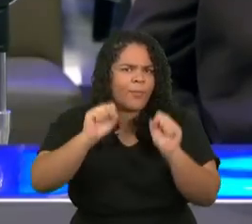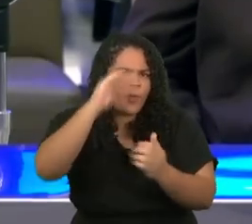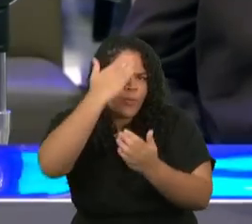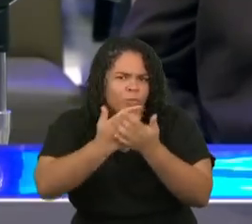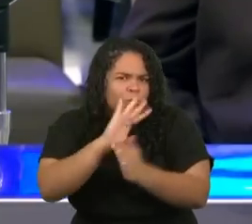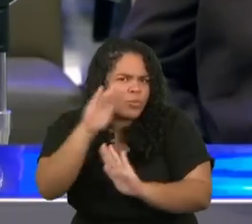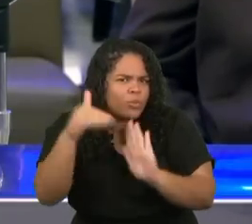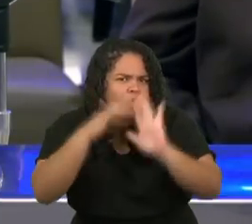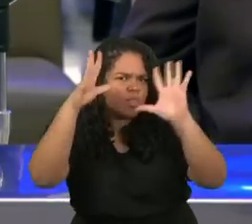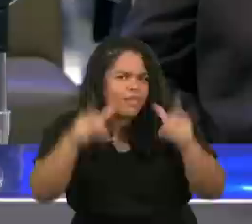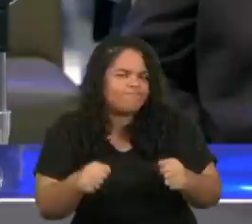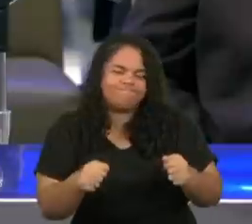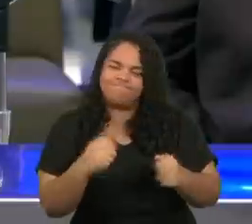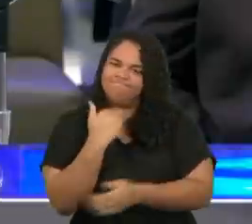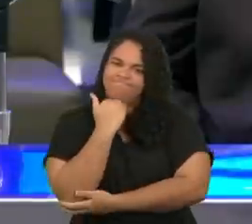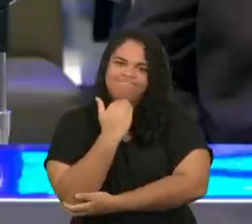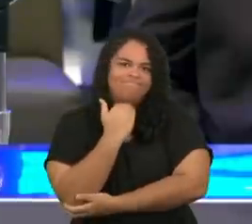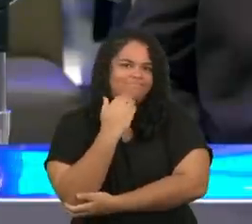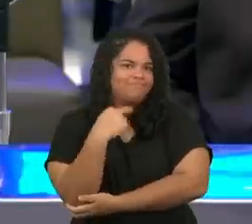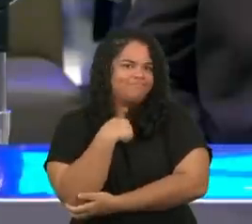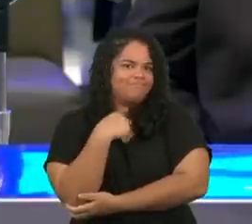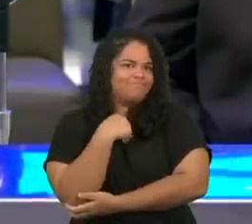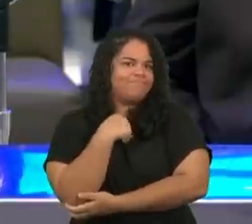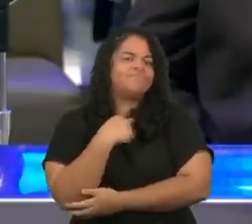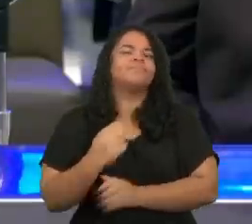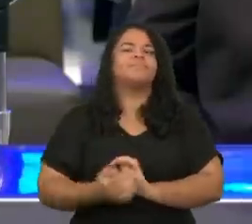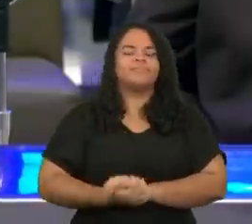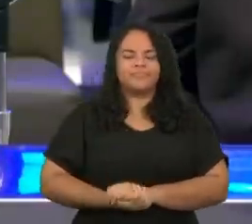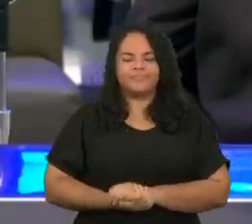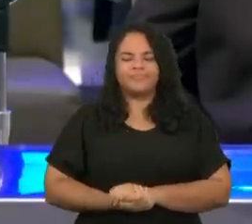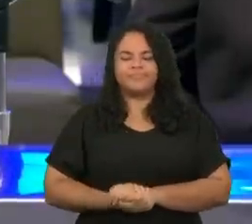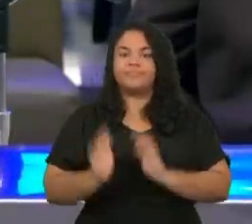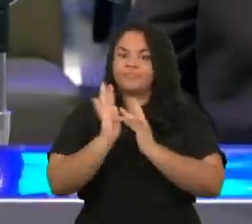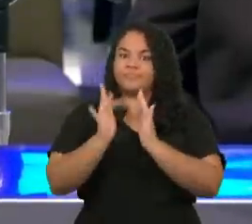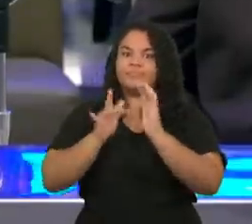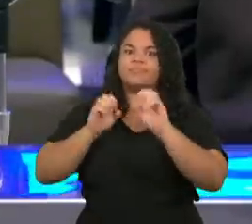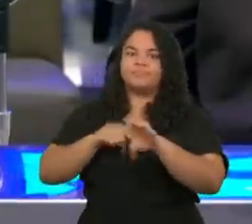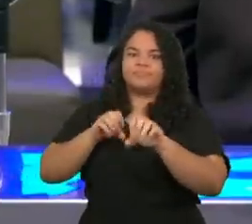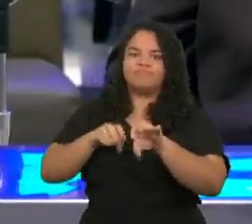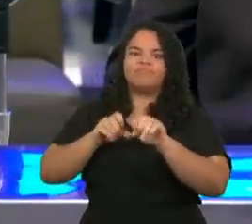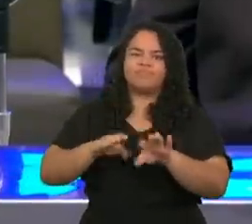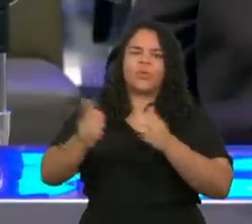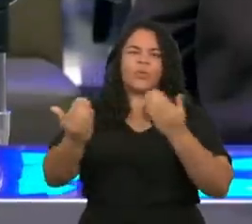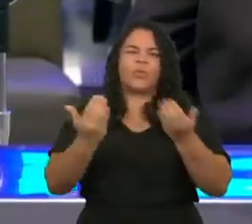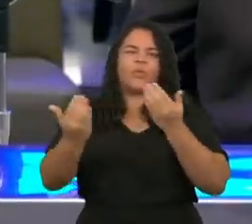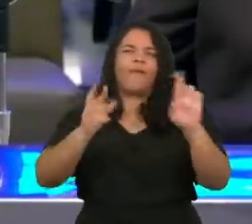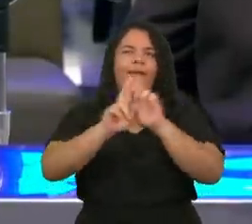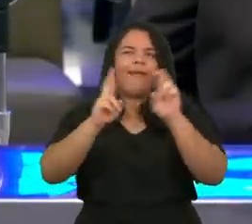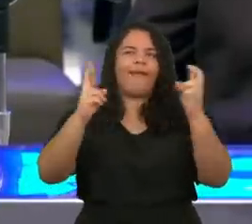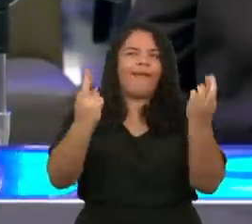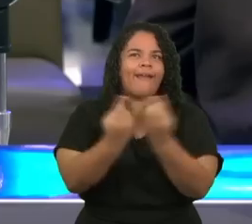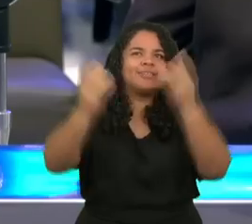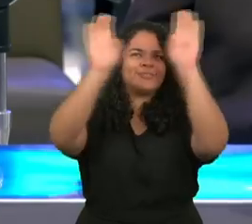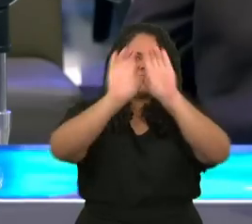Jesus disse que o reino dos céus é semelhante é uma semente que foi semeada e o que foi que